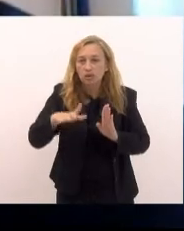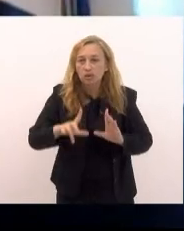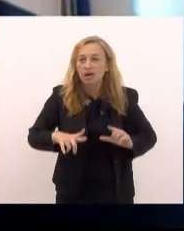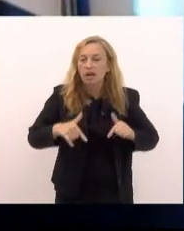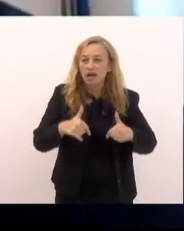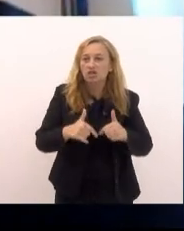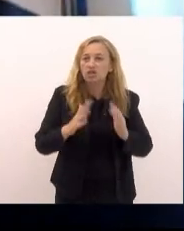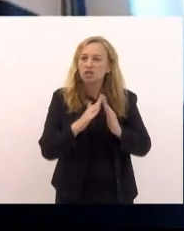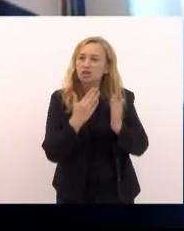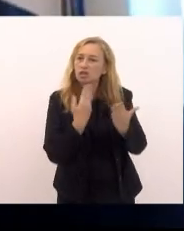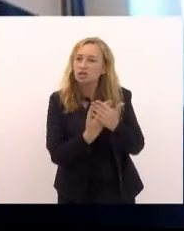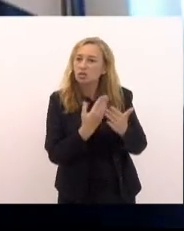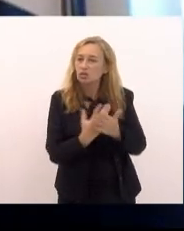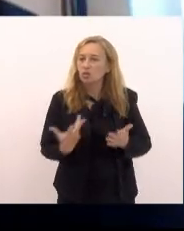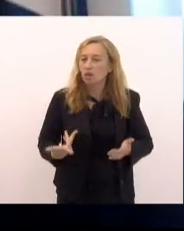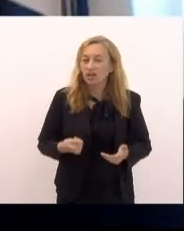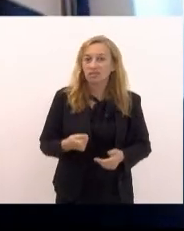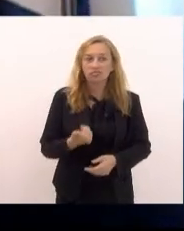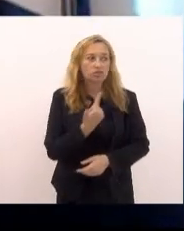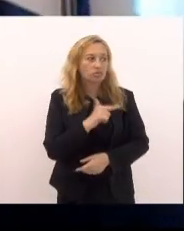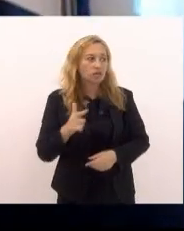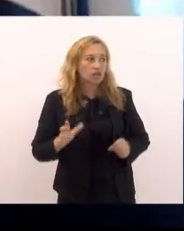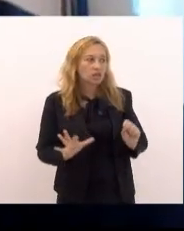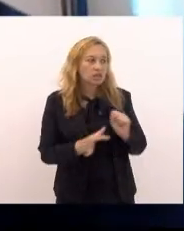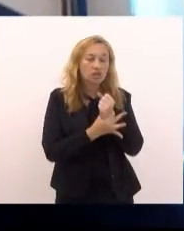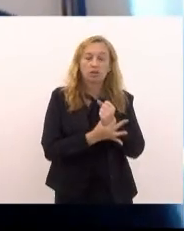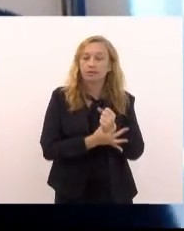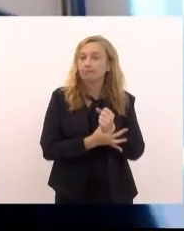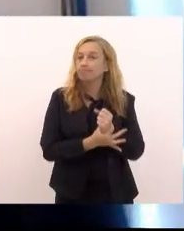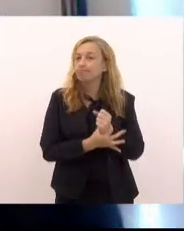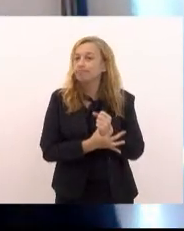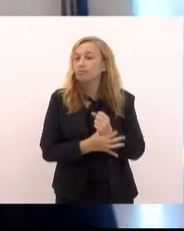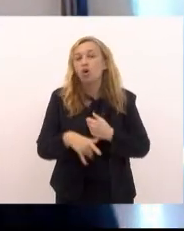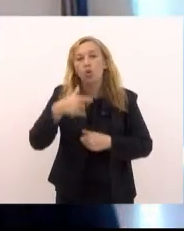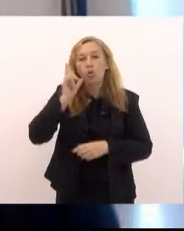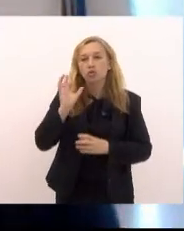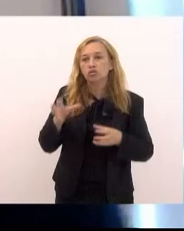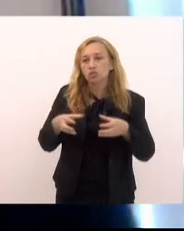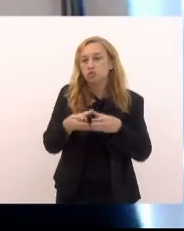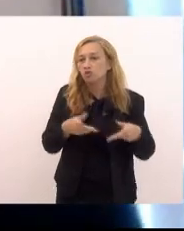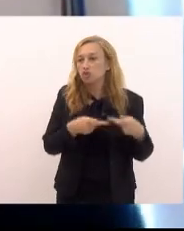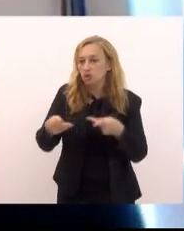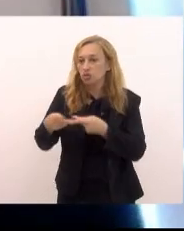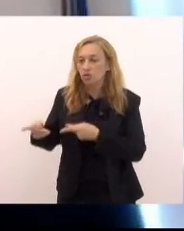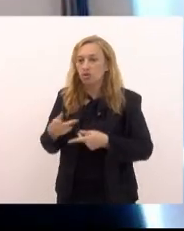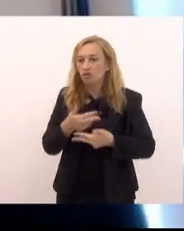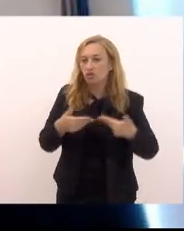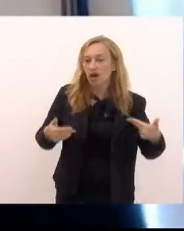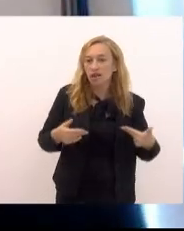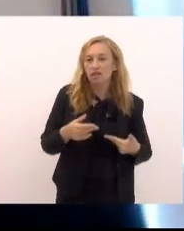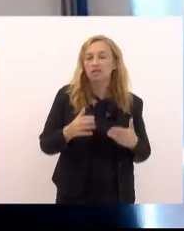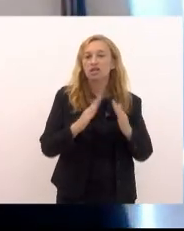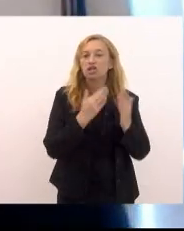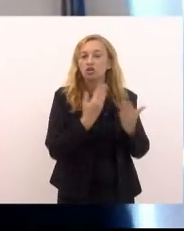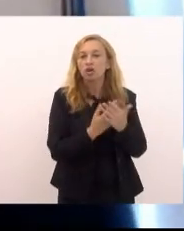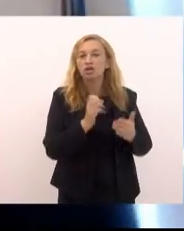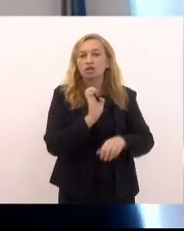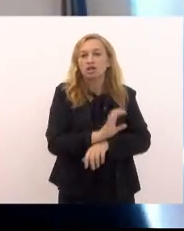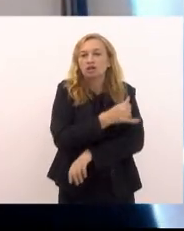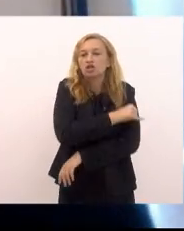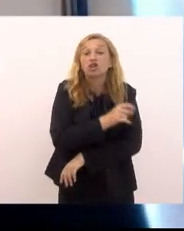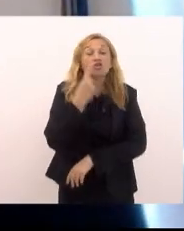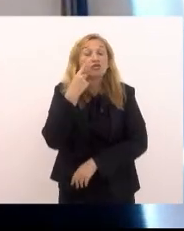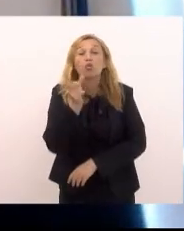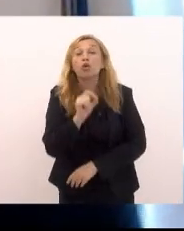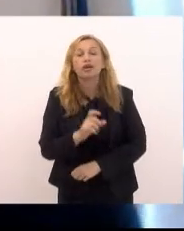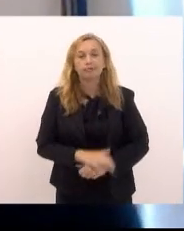das escolas. E isso não tem sido garantido. Ontem, minha equipe visitou diversas escolas simultaneamente no estado do Rio de Janeiro. O que a gente